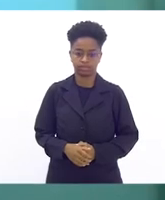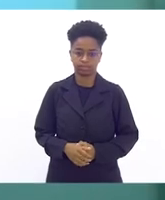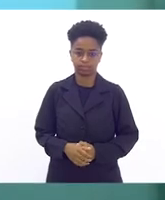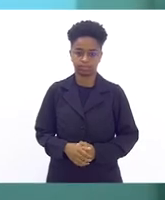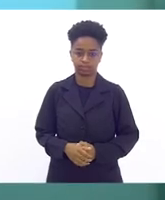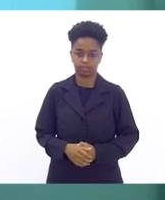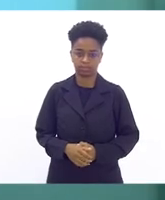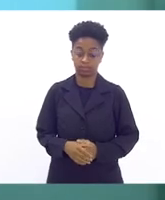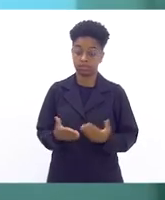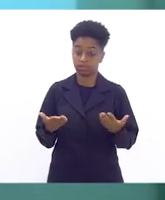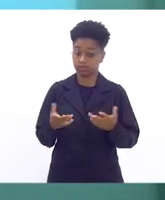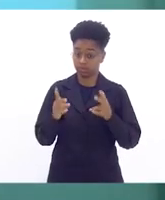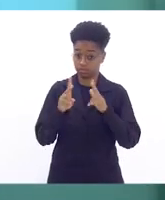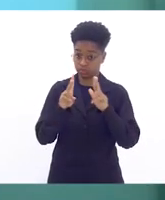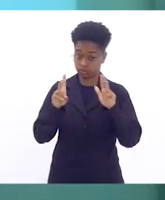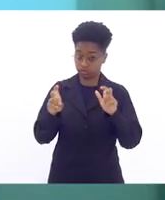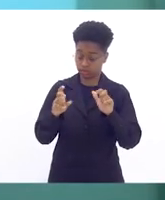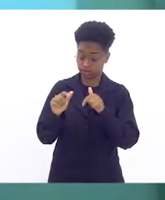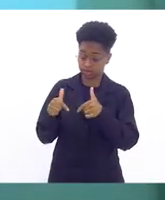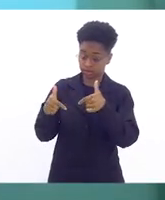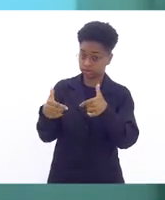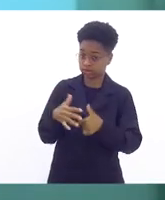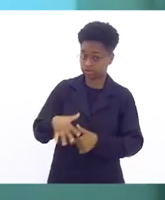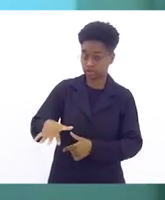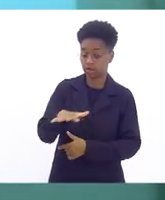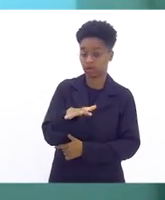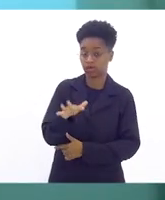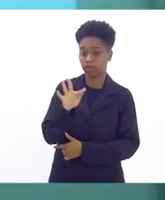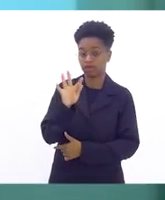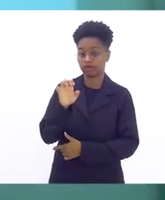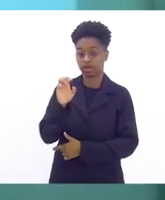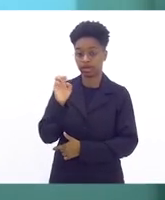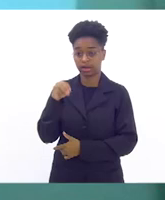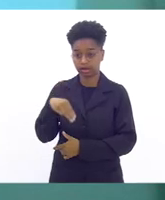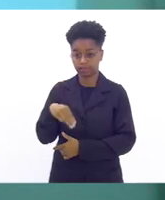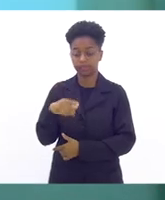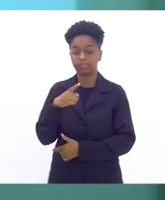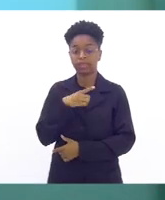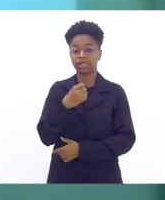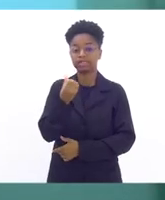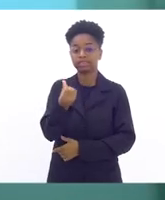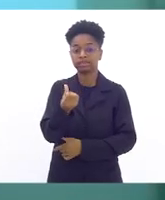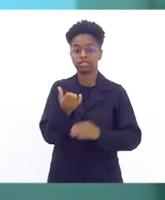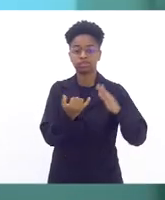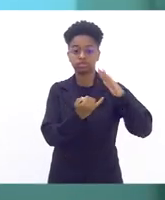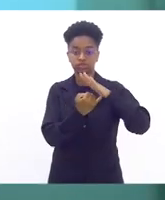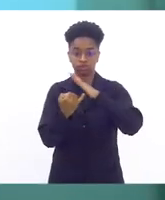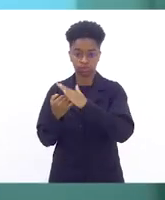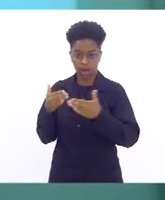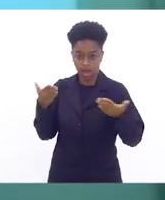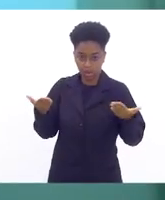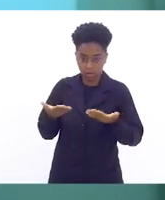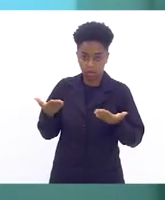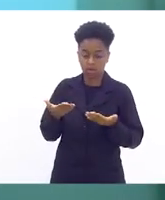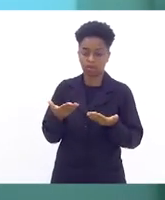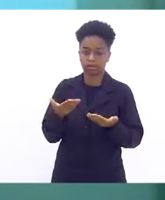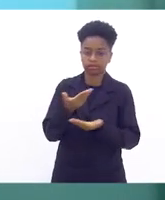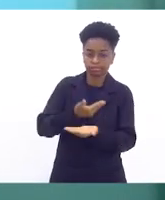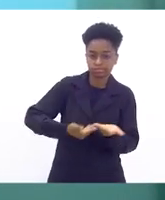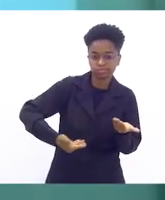falando sobre a execução Geral do fecan temos seis instituições hoje envolvidas